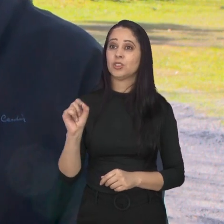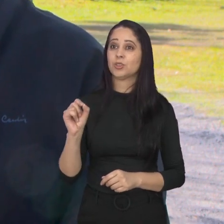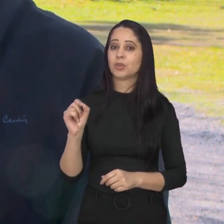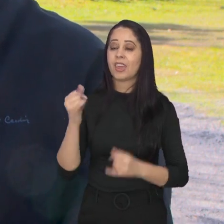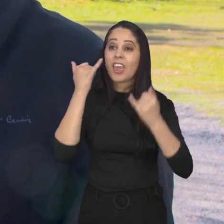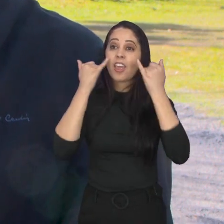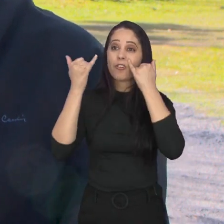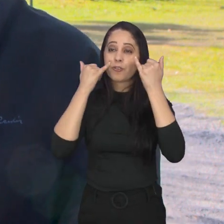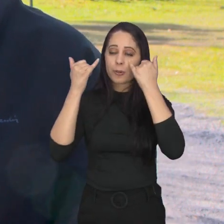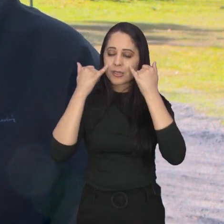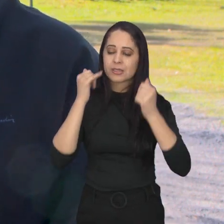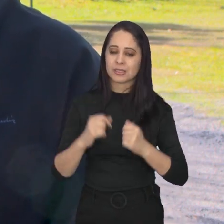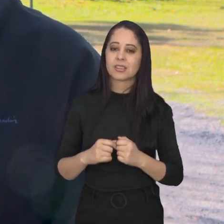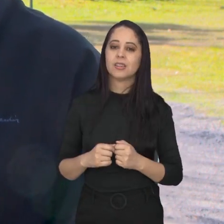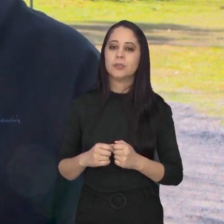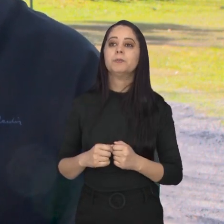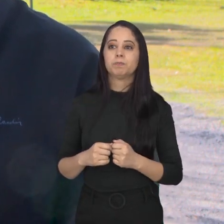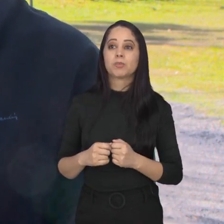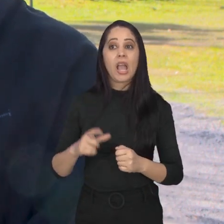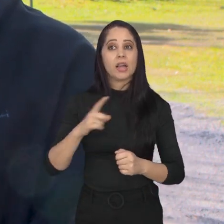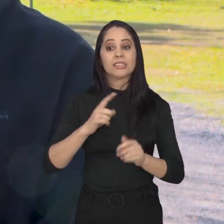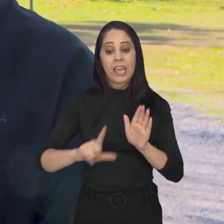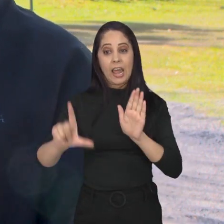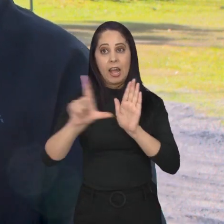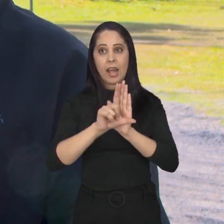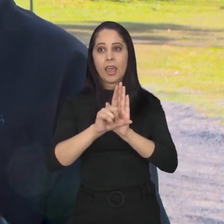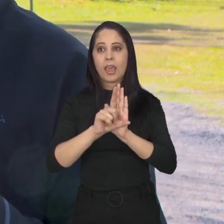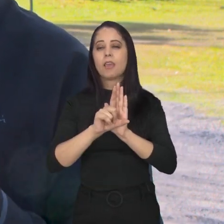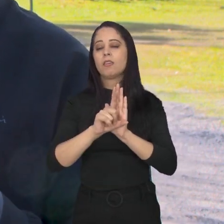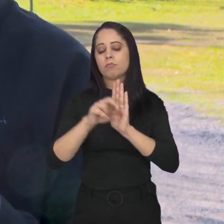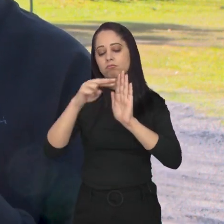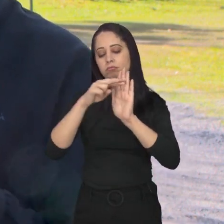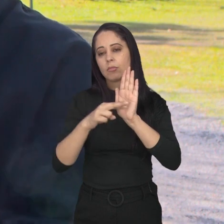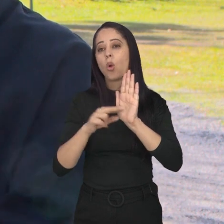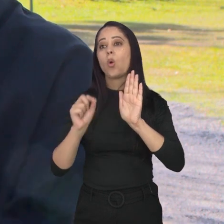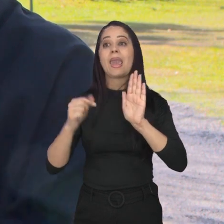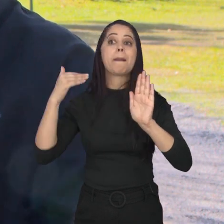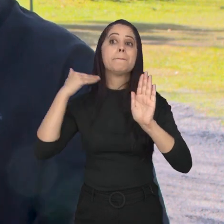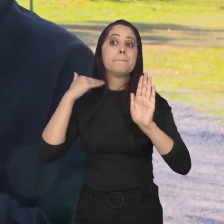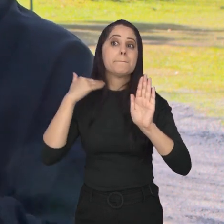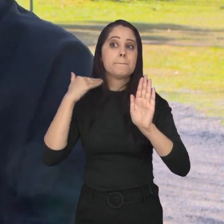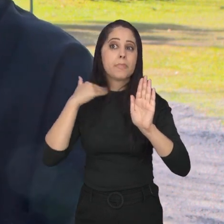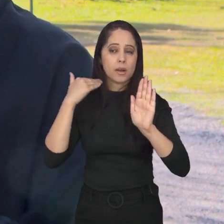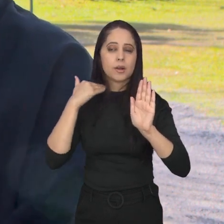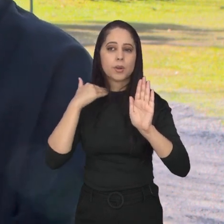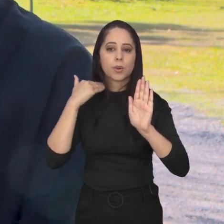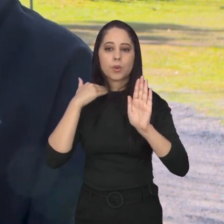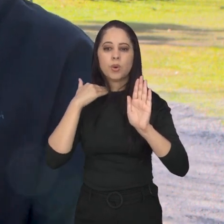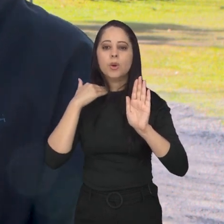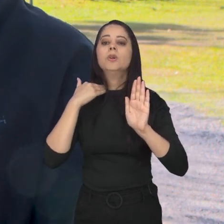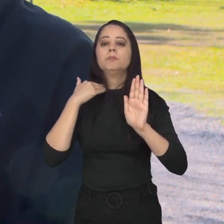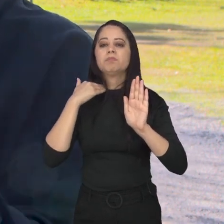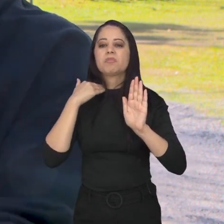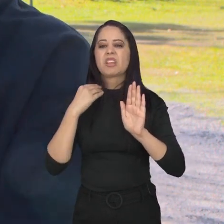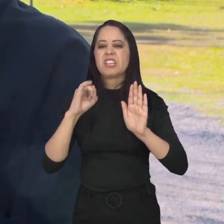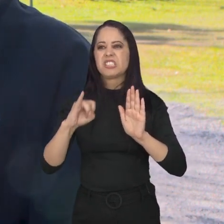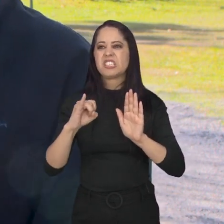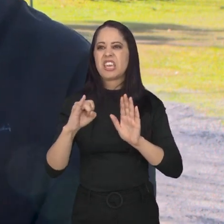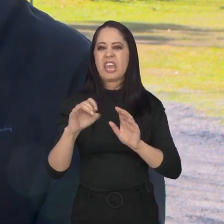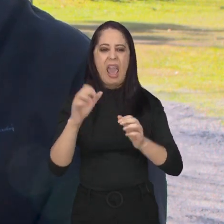mais avançadas que a gente tem no mundo, sob o risco de estarmos como cidadãos, como